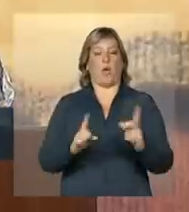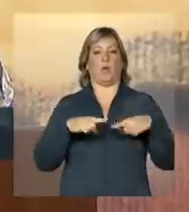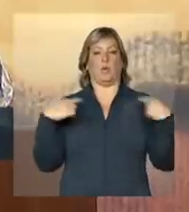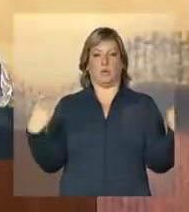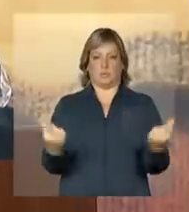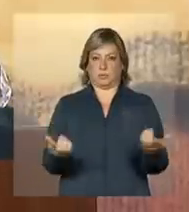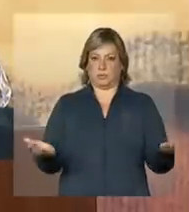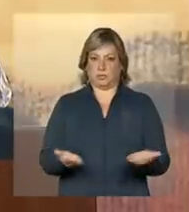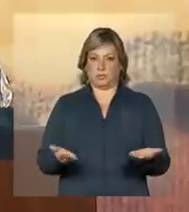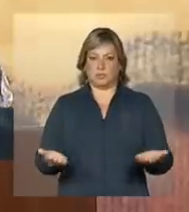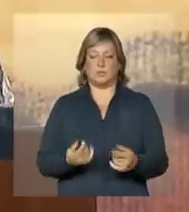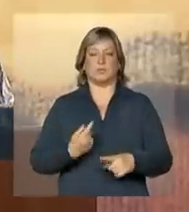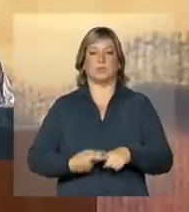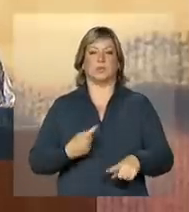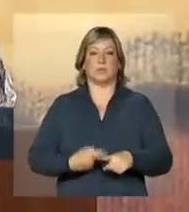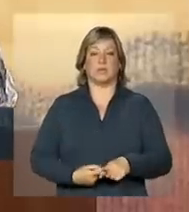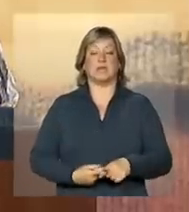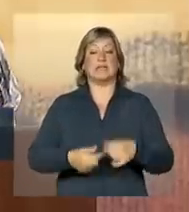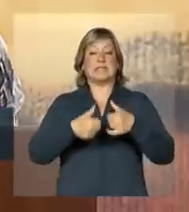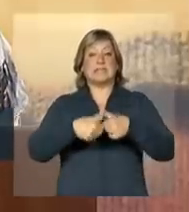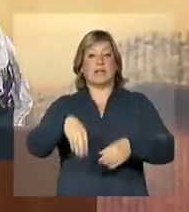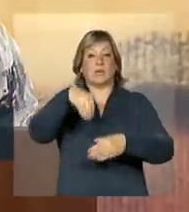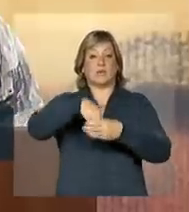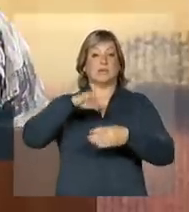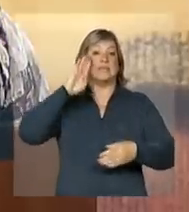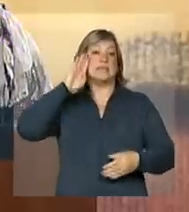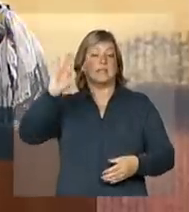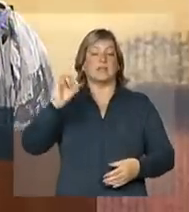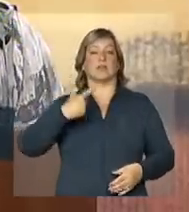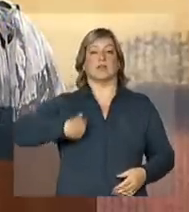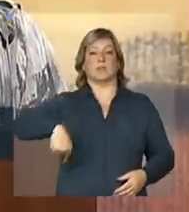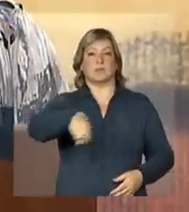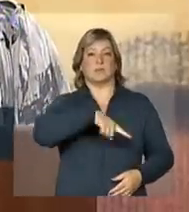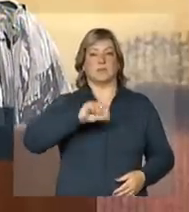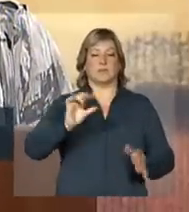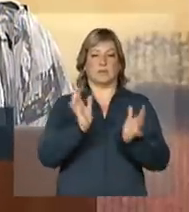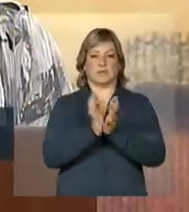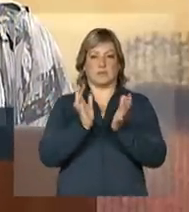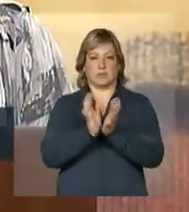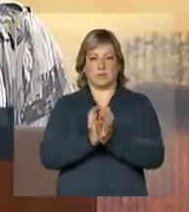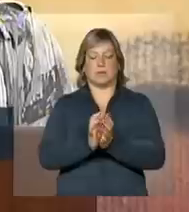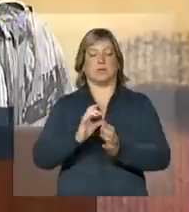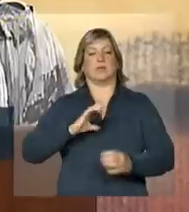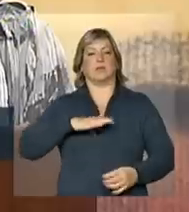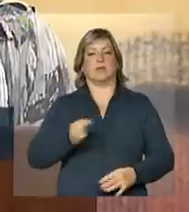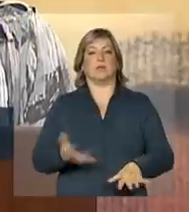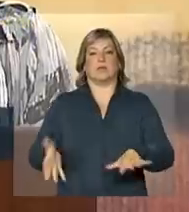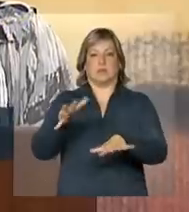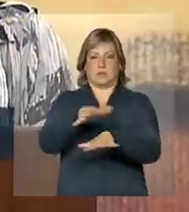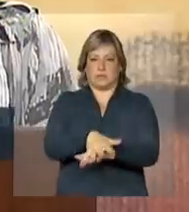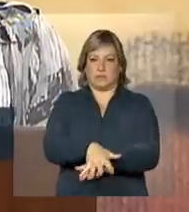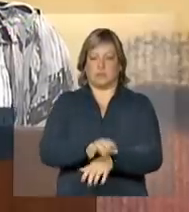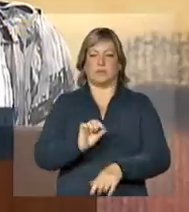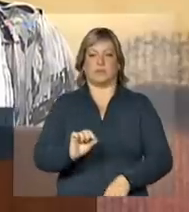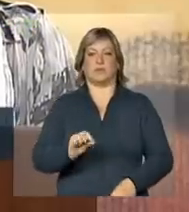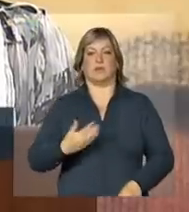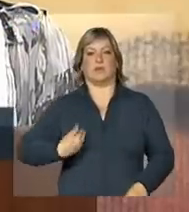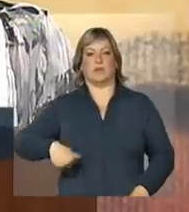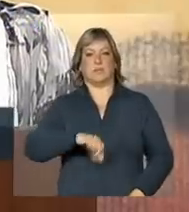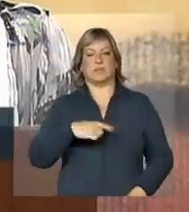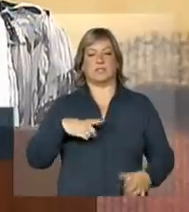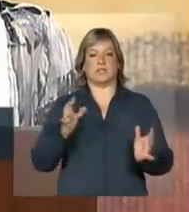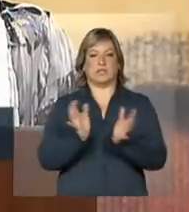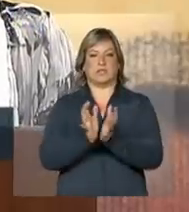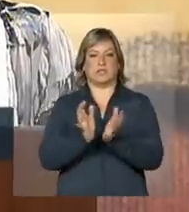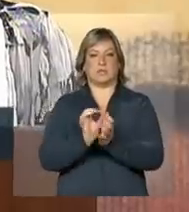porque estão no centro do nosso desafio de inclusão Nós acreditamos que